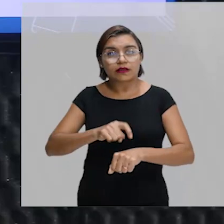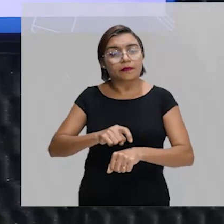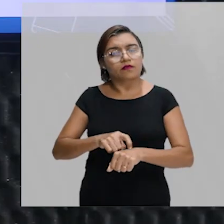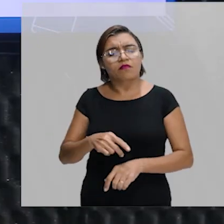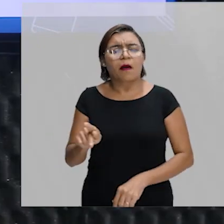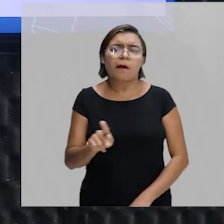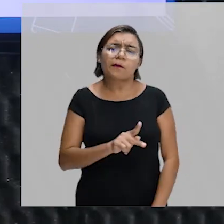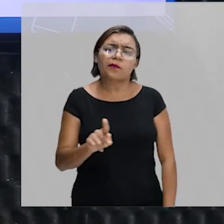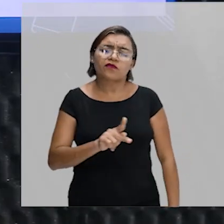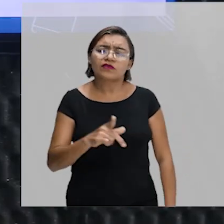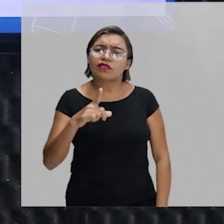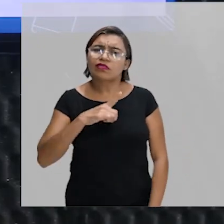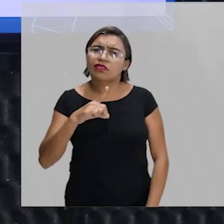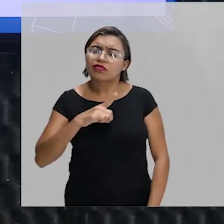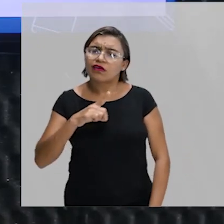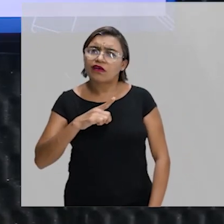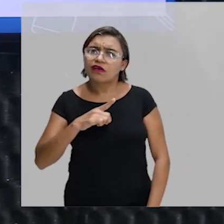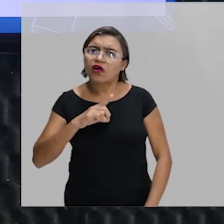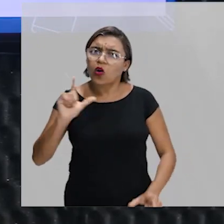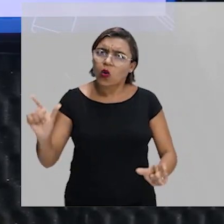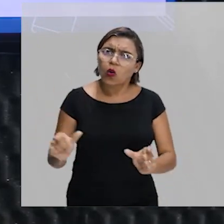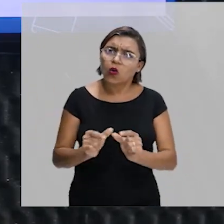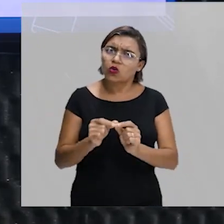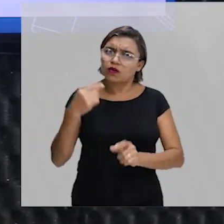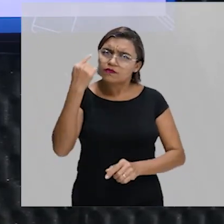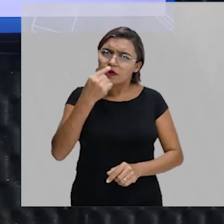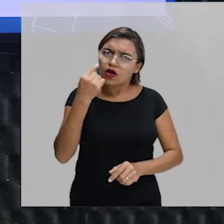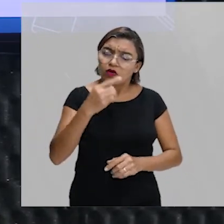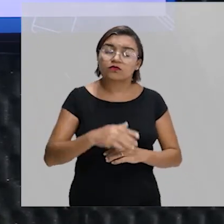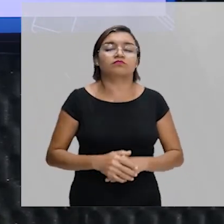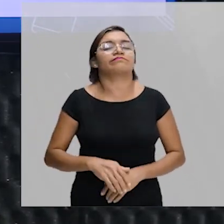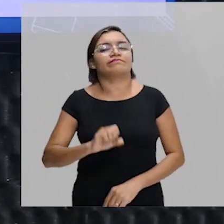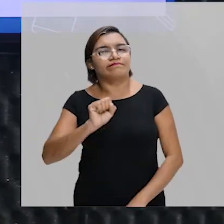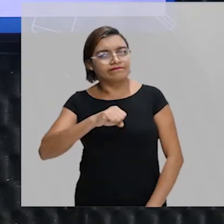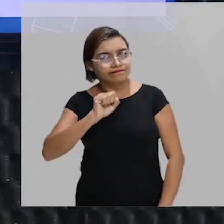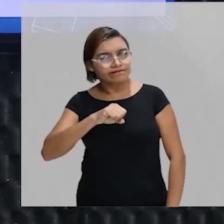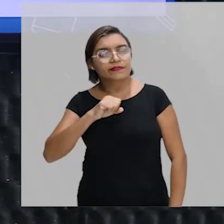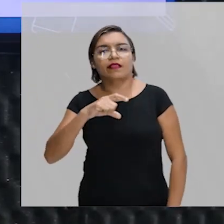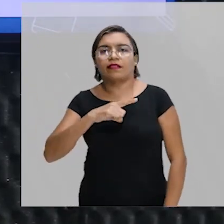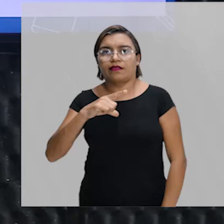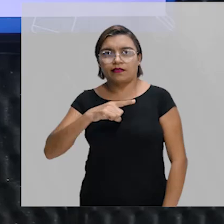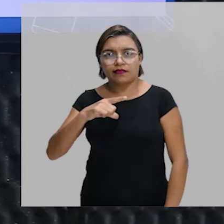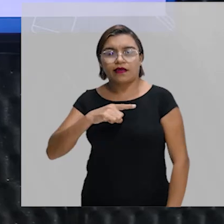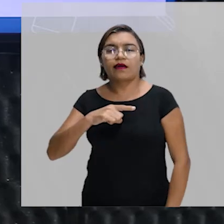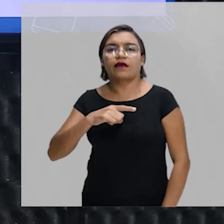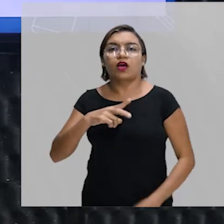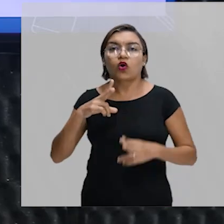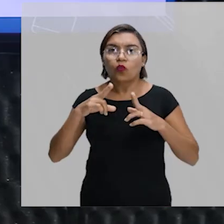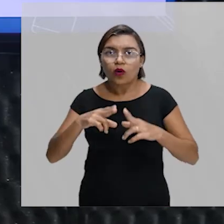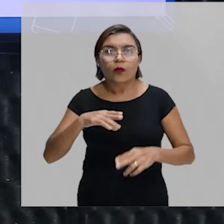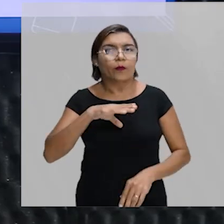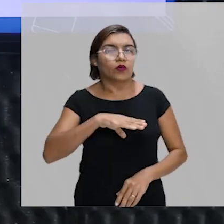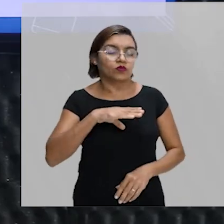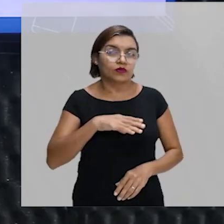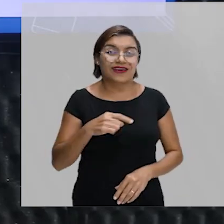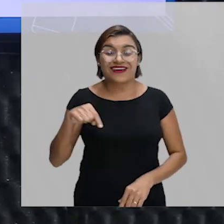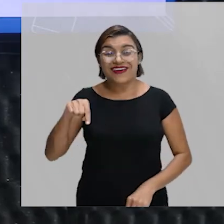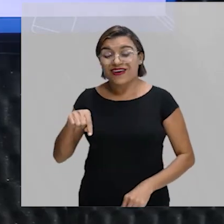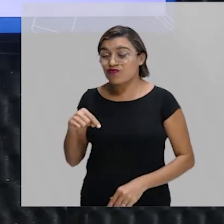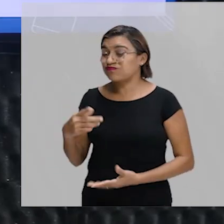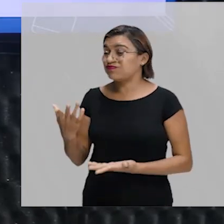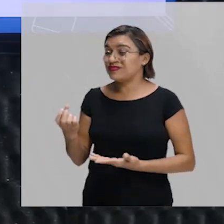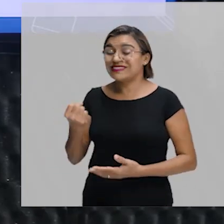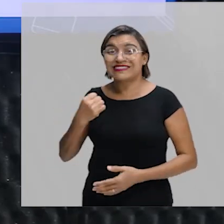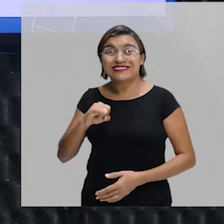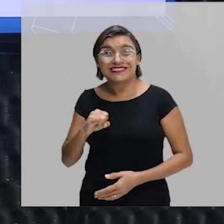tem conjunção em espanhol? Tem. Eu preciso aprender como em português, que se eu não souber, eu me embanando toda nas